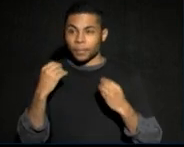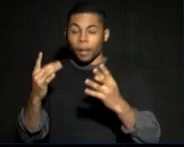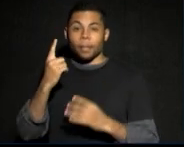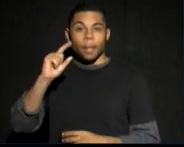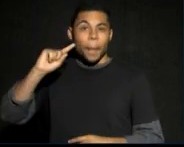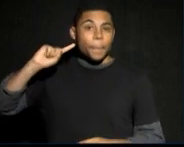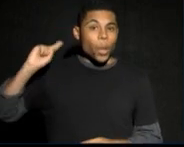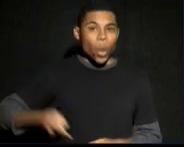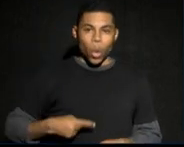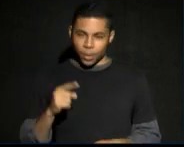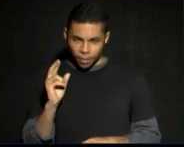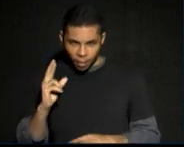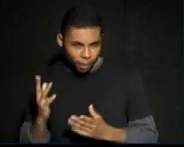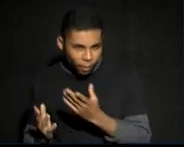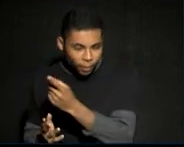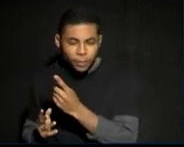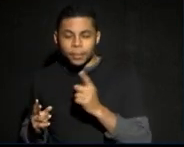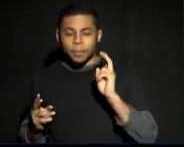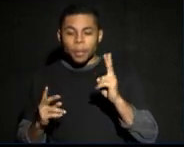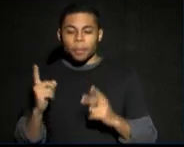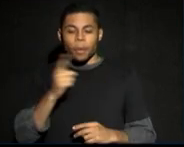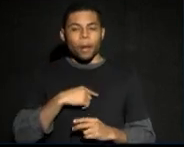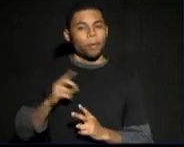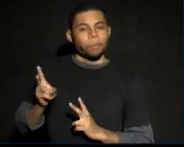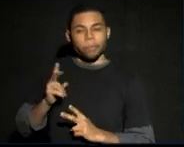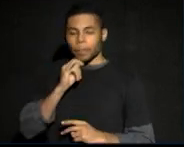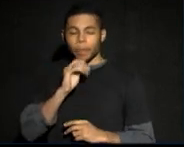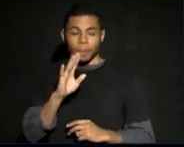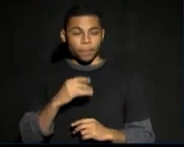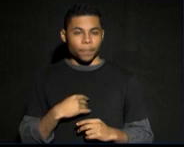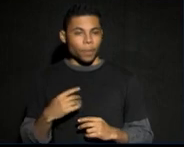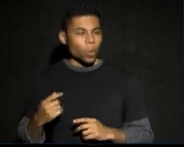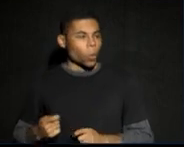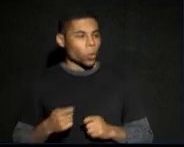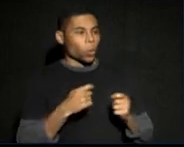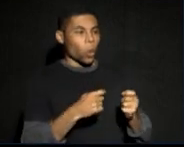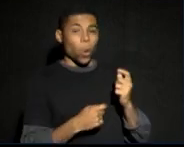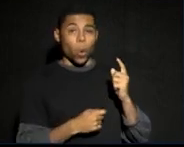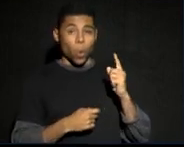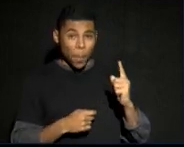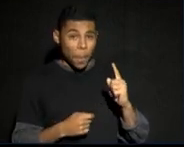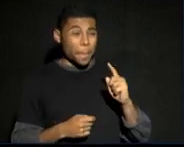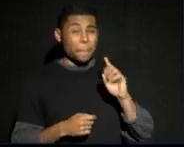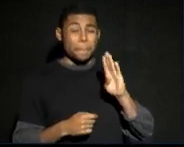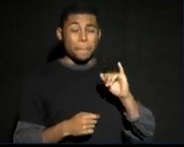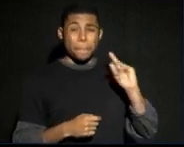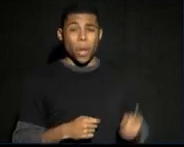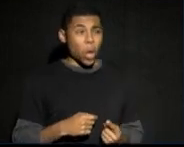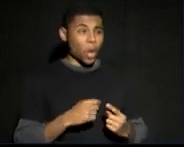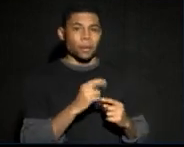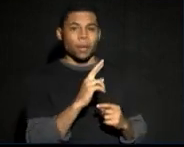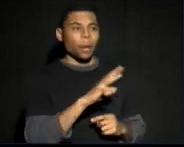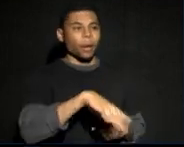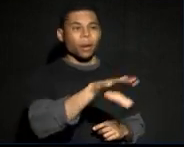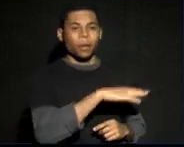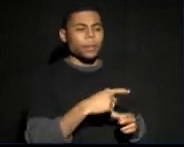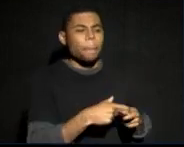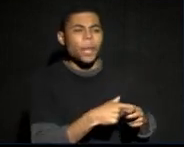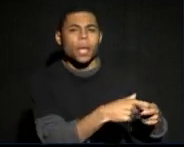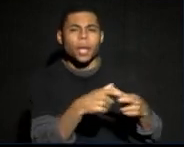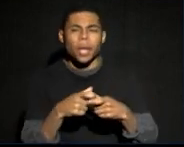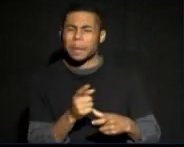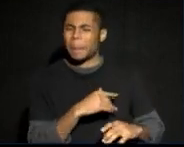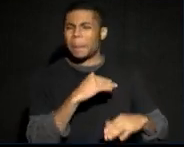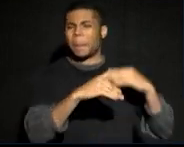10 milhões de reais que uma empresa grande ficar com subsídio para ela você dá um milhão de reais para mil empresas pequenas isso é mais Desenvolvimento